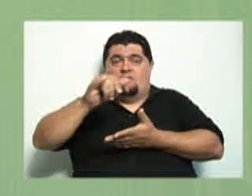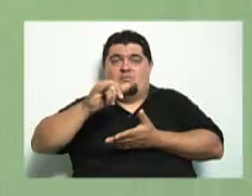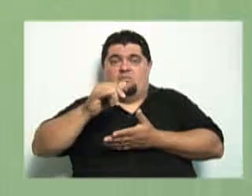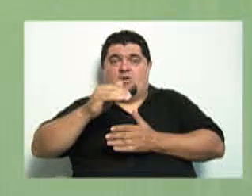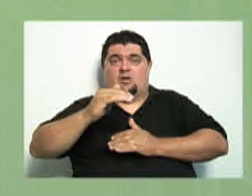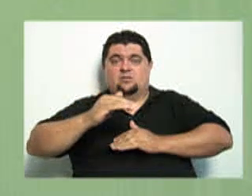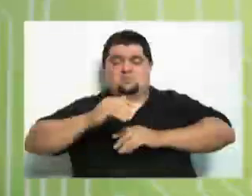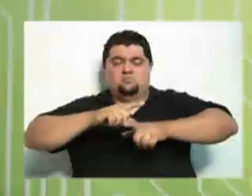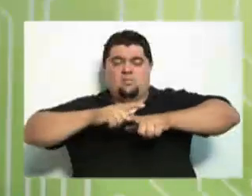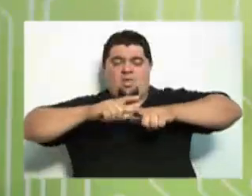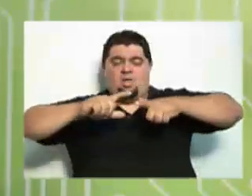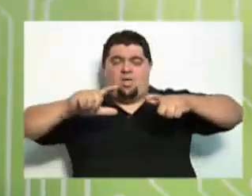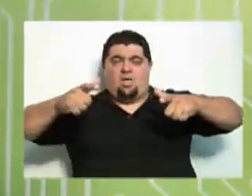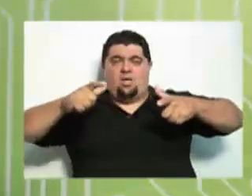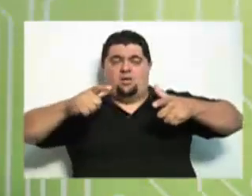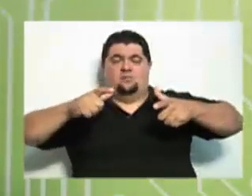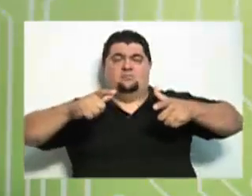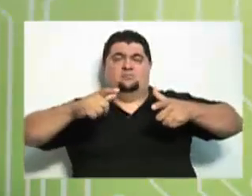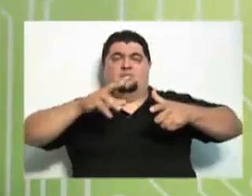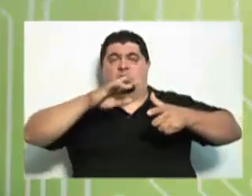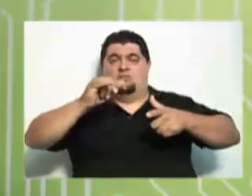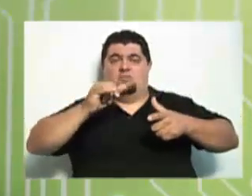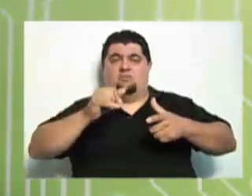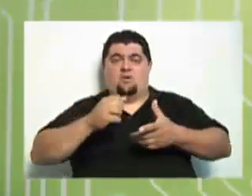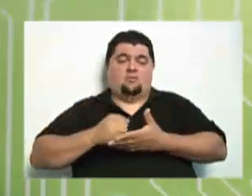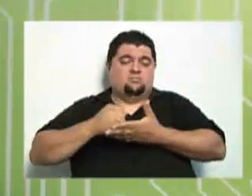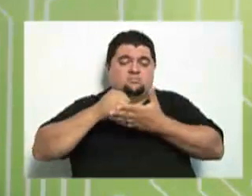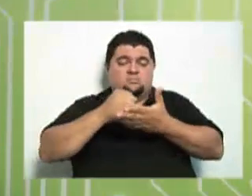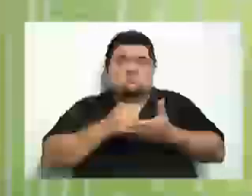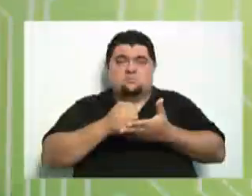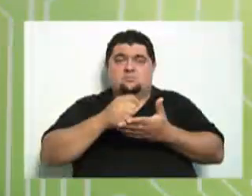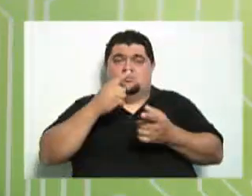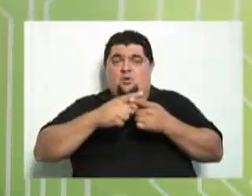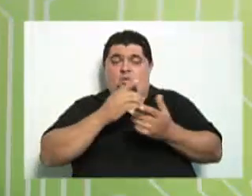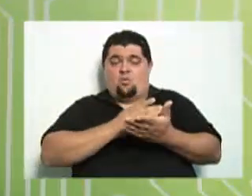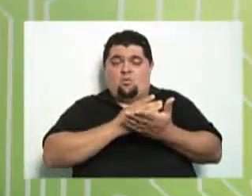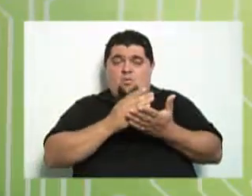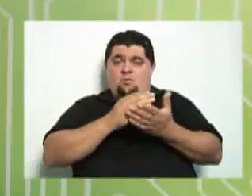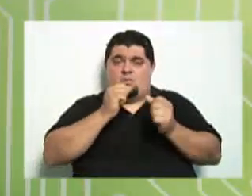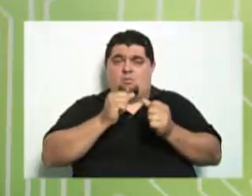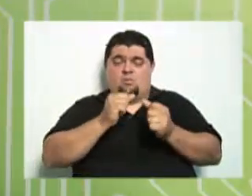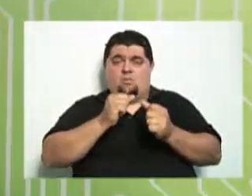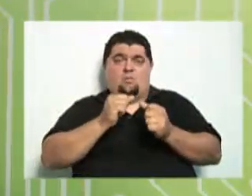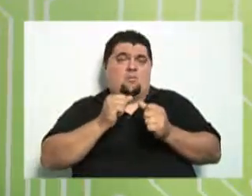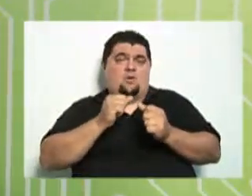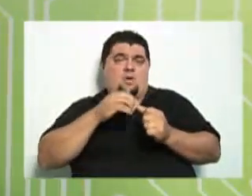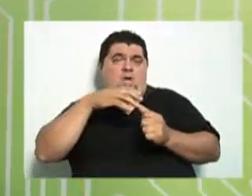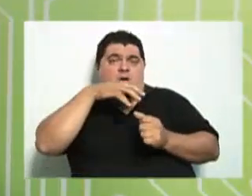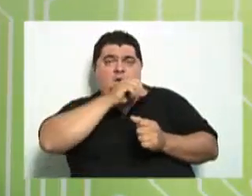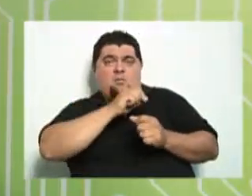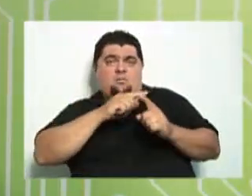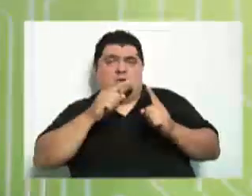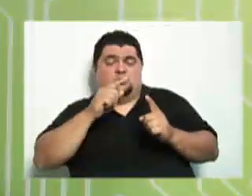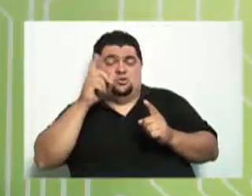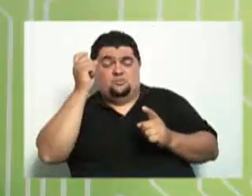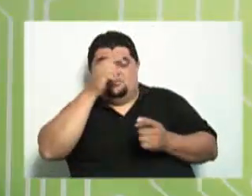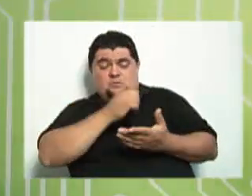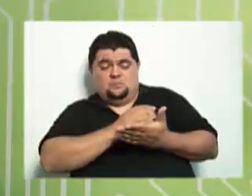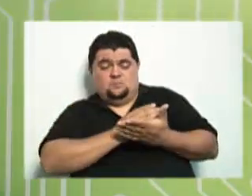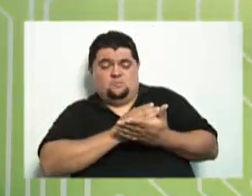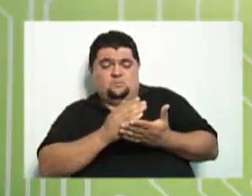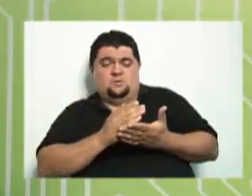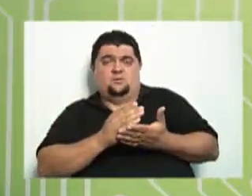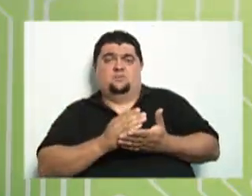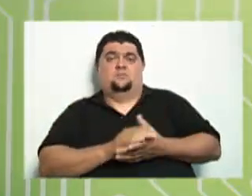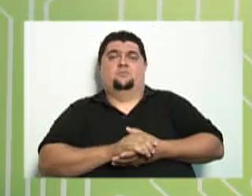de crescimento e vai promover esse crescimento, que uma vez iniciado pode ser automático, mas é difícil ser iniciado, né?